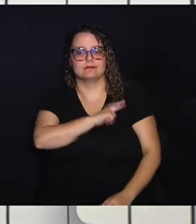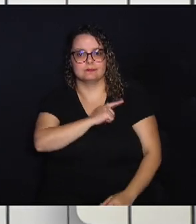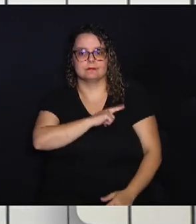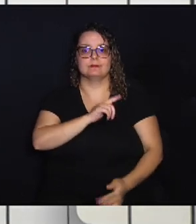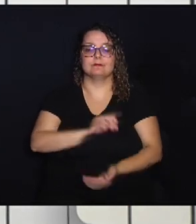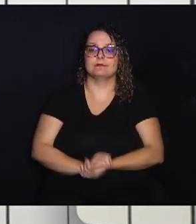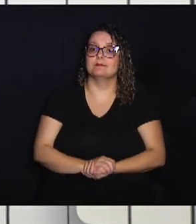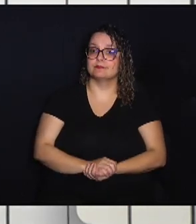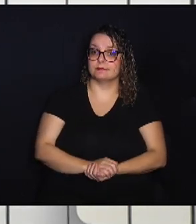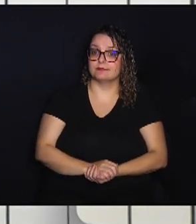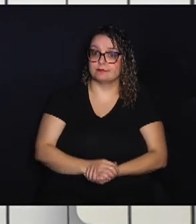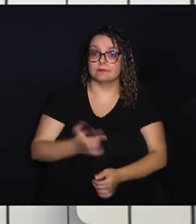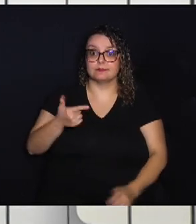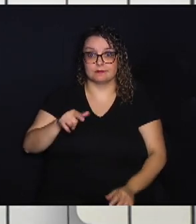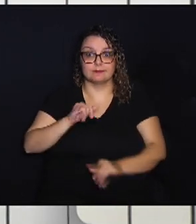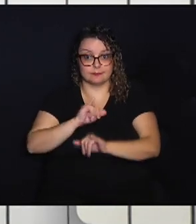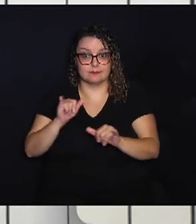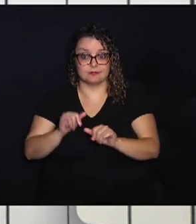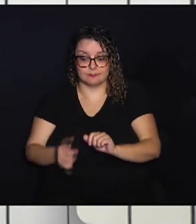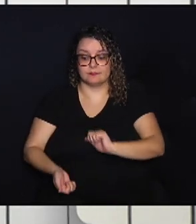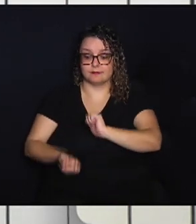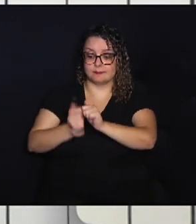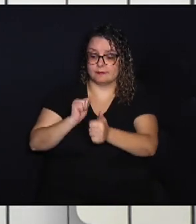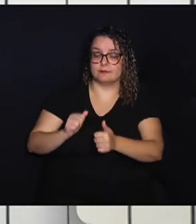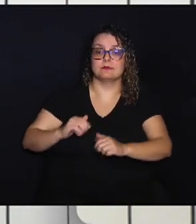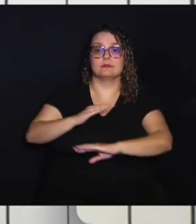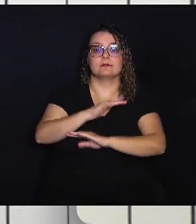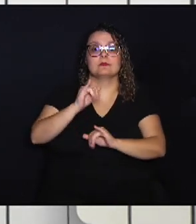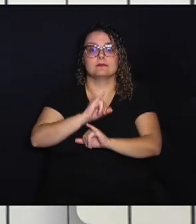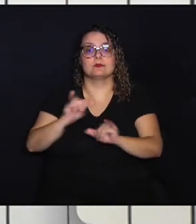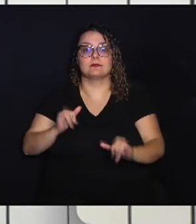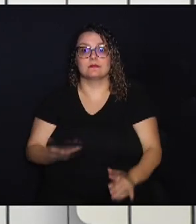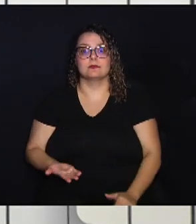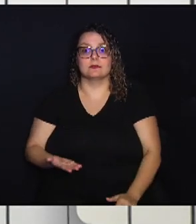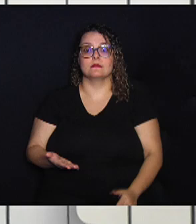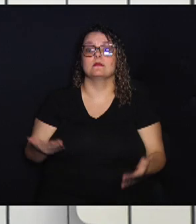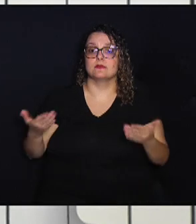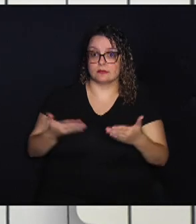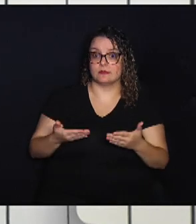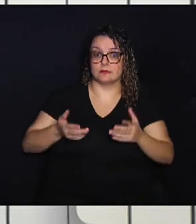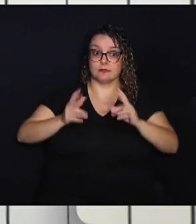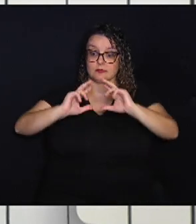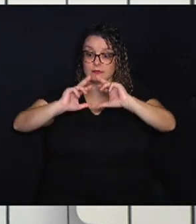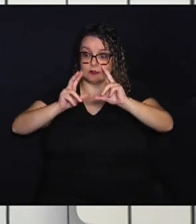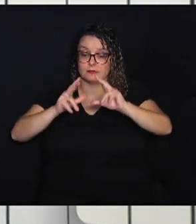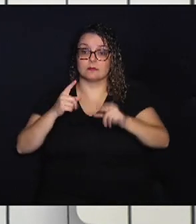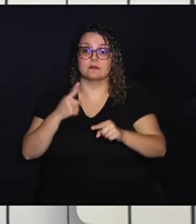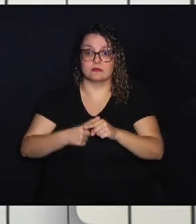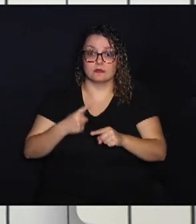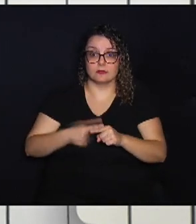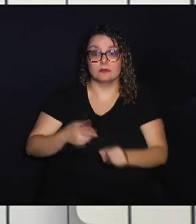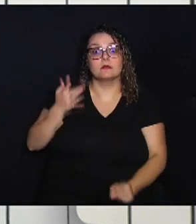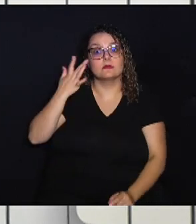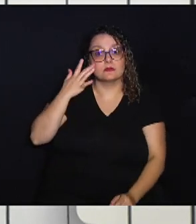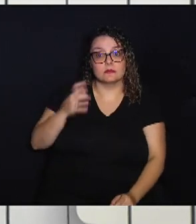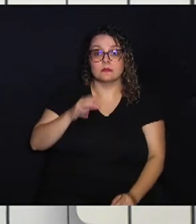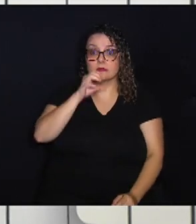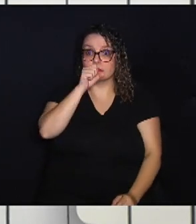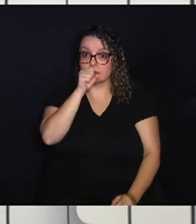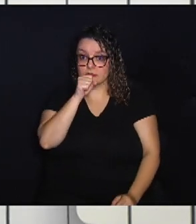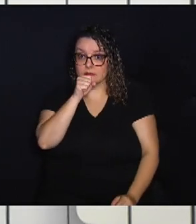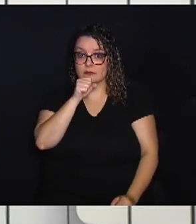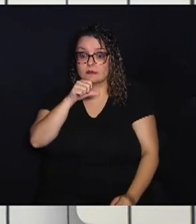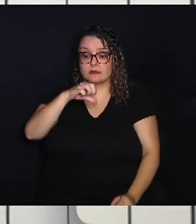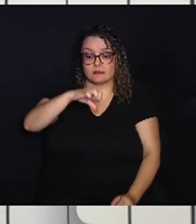Ceará. A gente segue falando de esporte aqui no Jornal Câmara Notícia, mas agora sobre vôlei, porque amanhã, no sabadão,